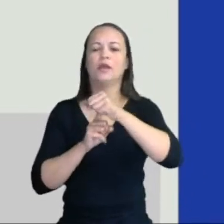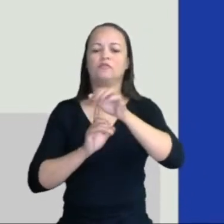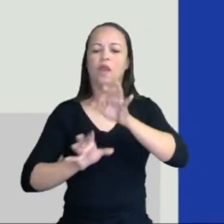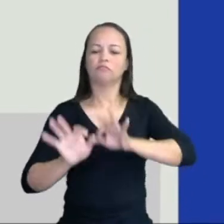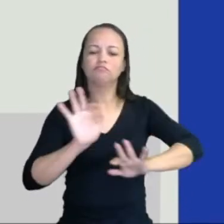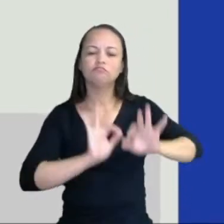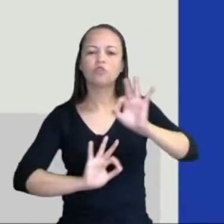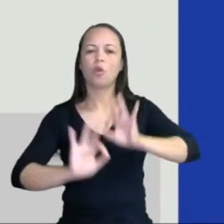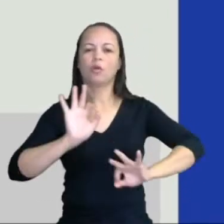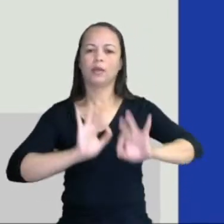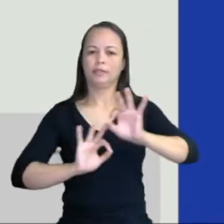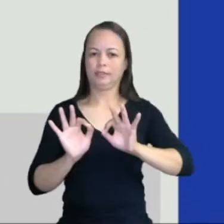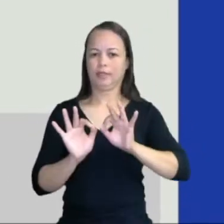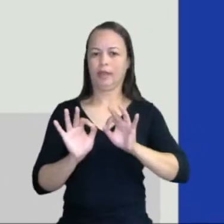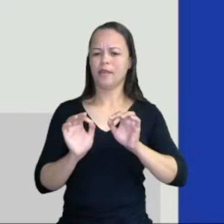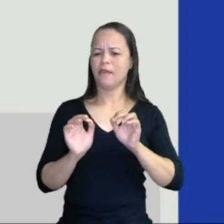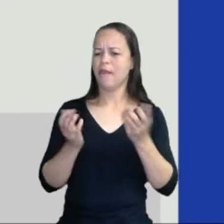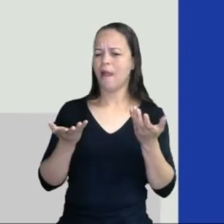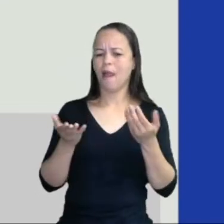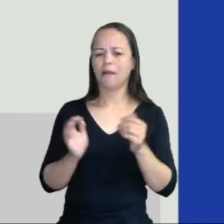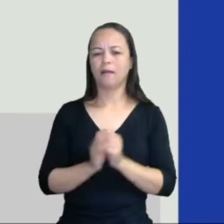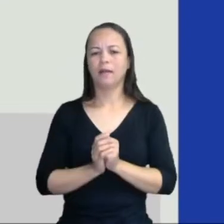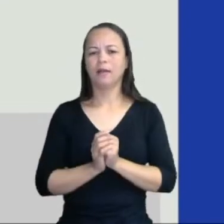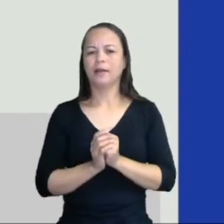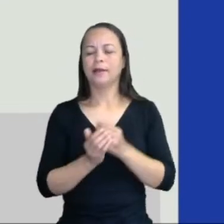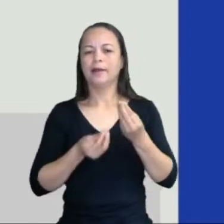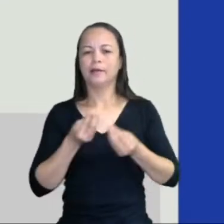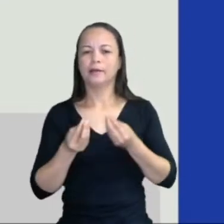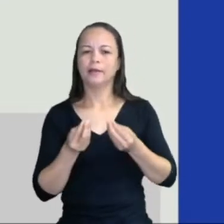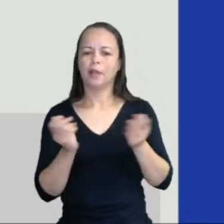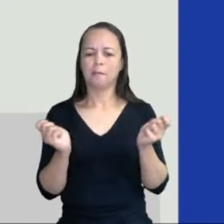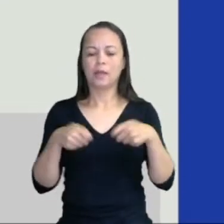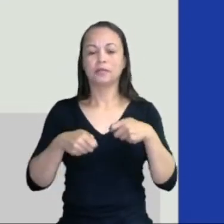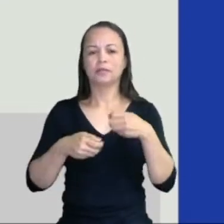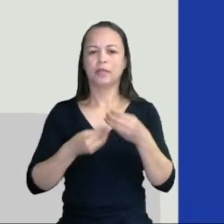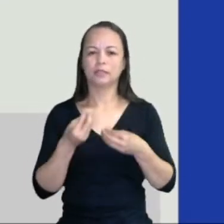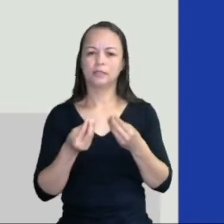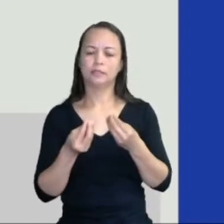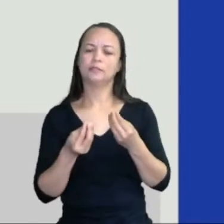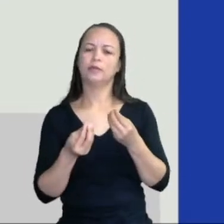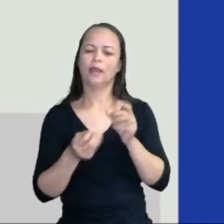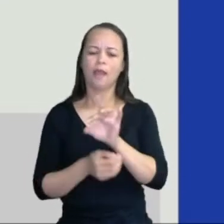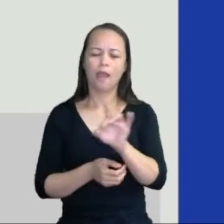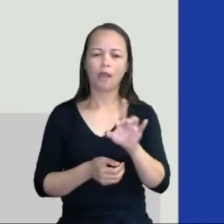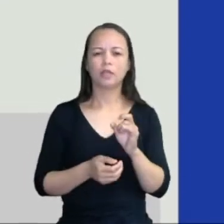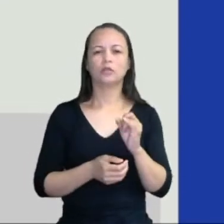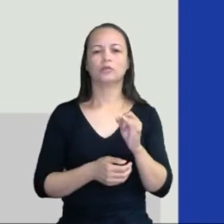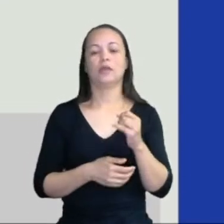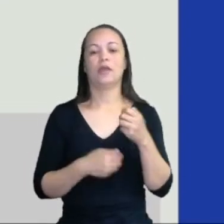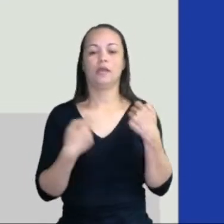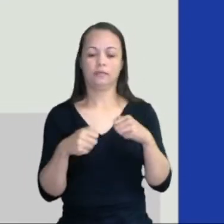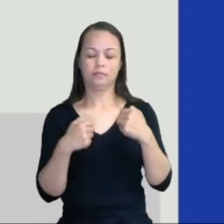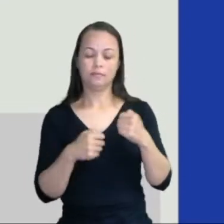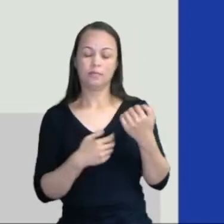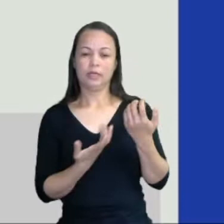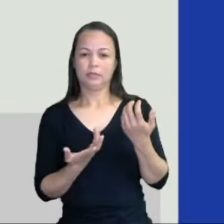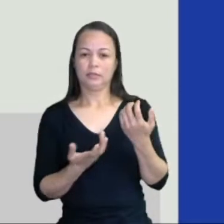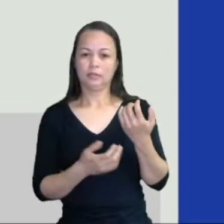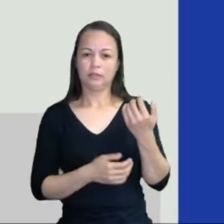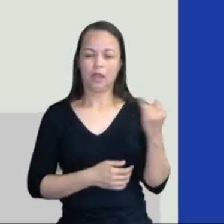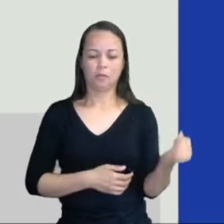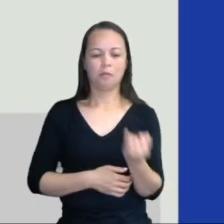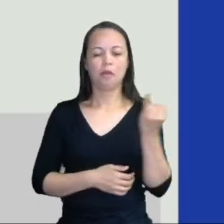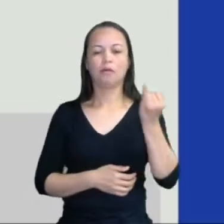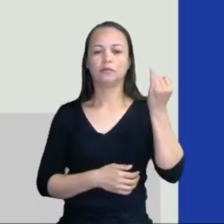próprias gerir-se. Então, é importante a gente saber, em síntese, que